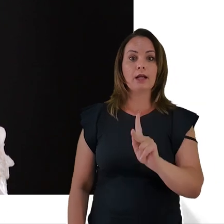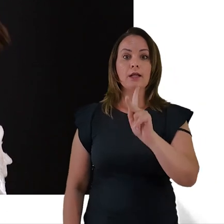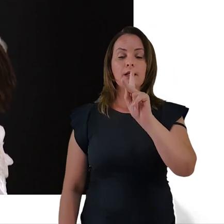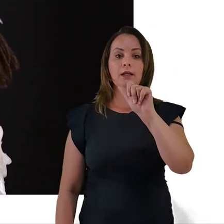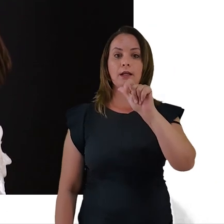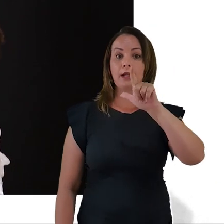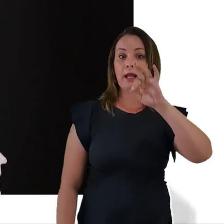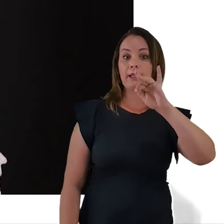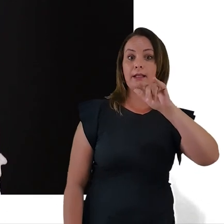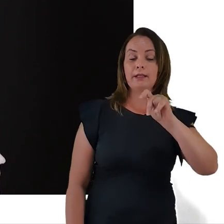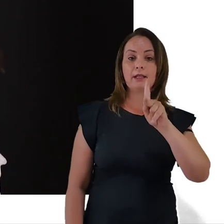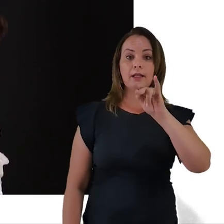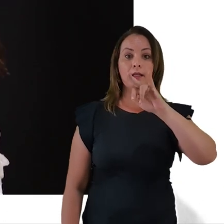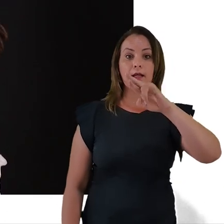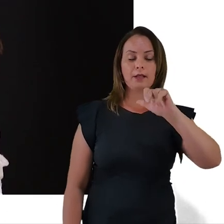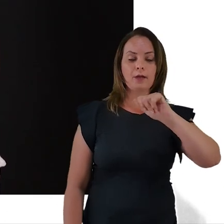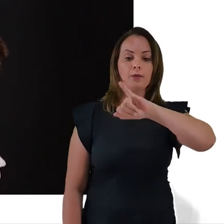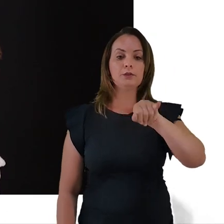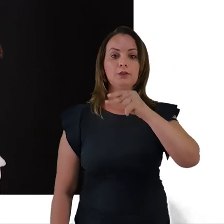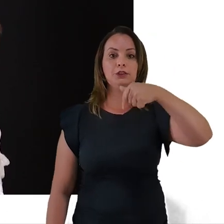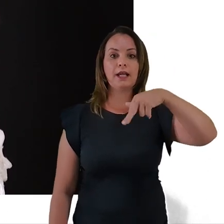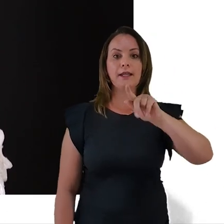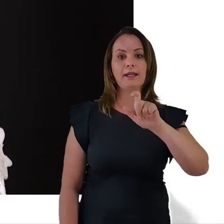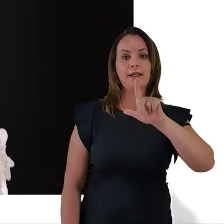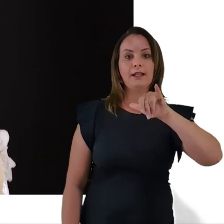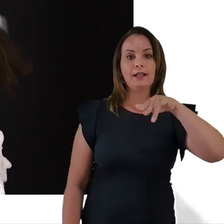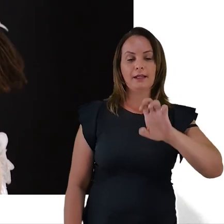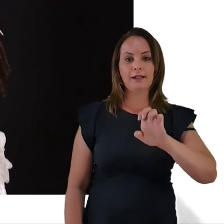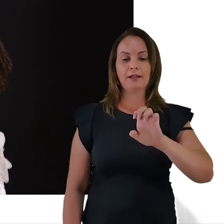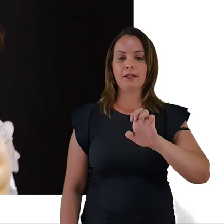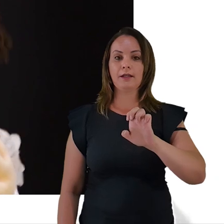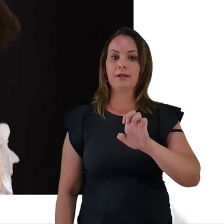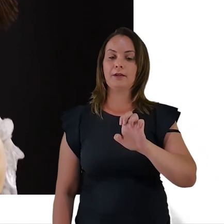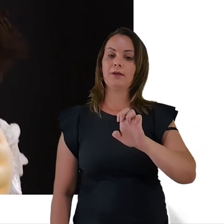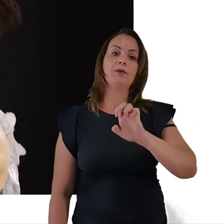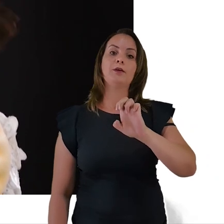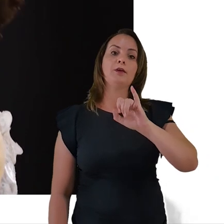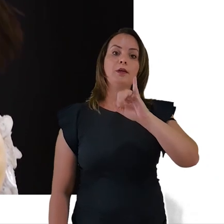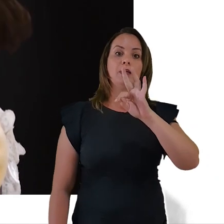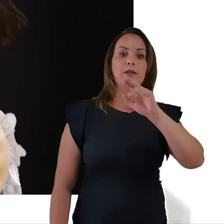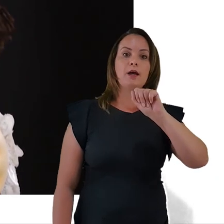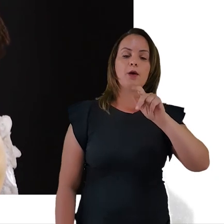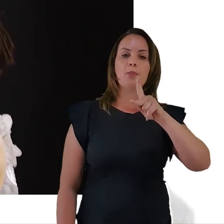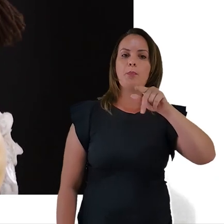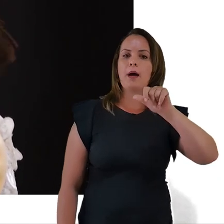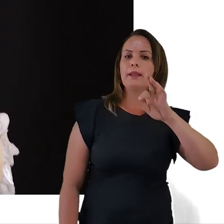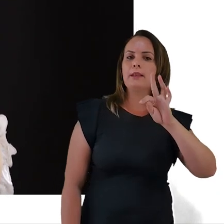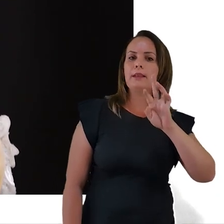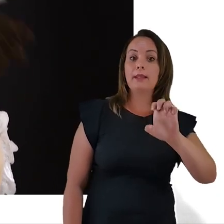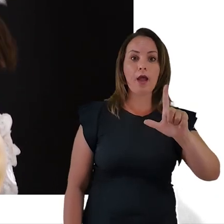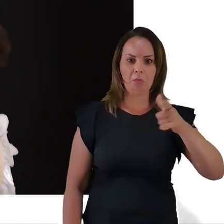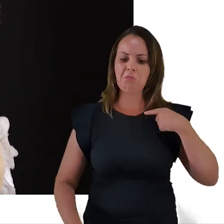Caricó, Jaqueline Góes de Jesus, Nita Patel. Pesquisei todas. E